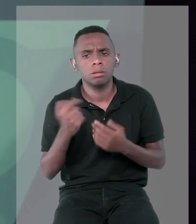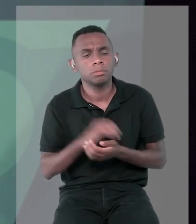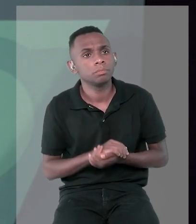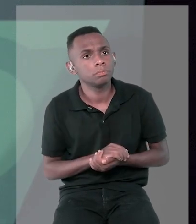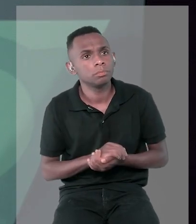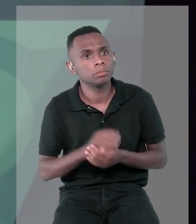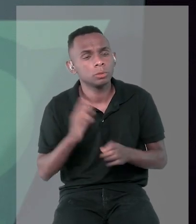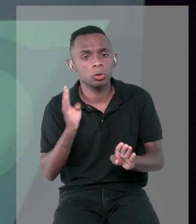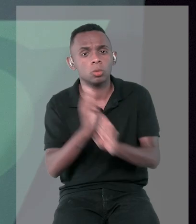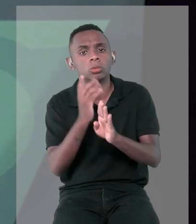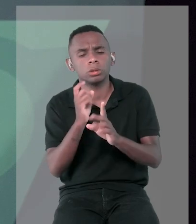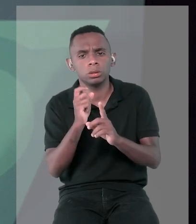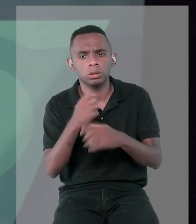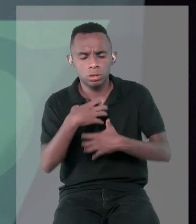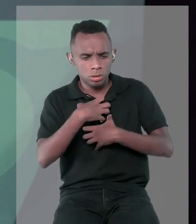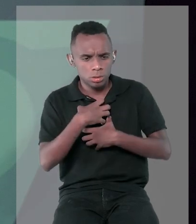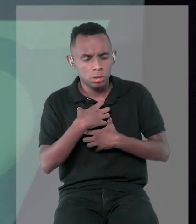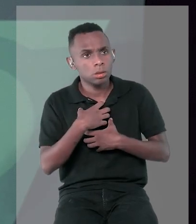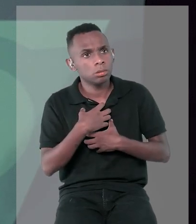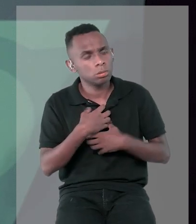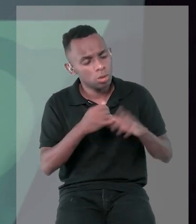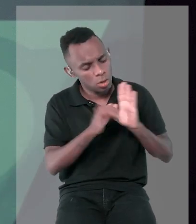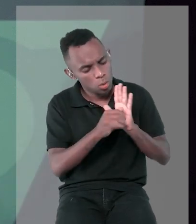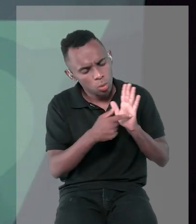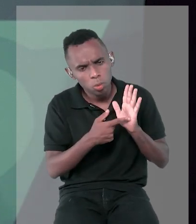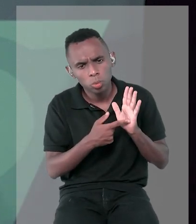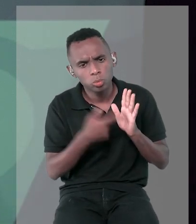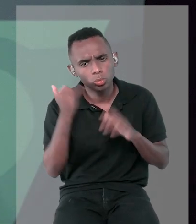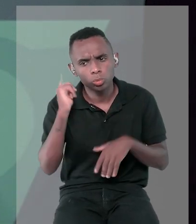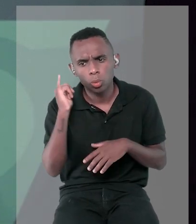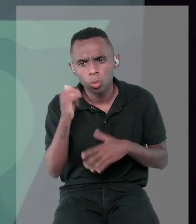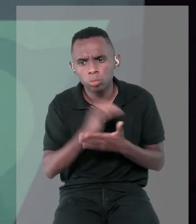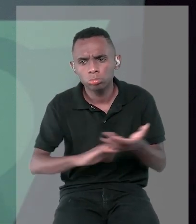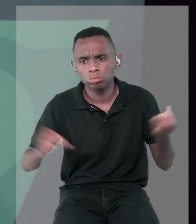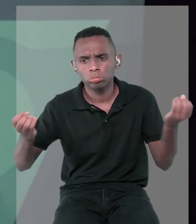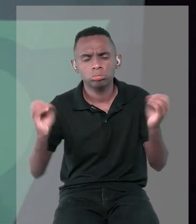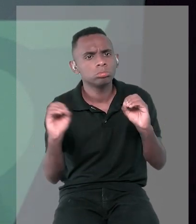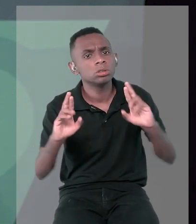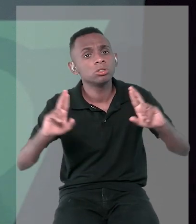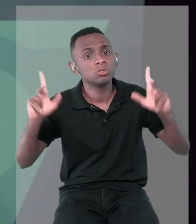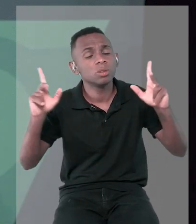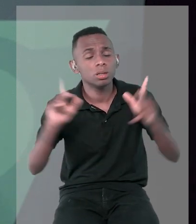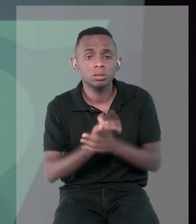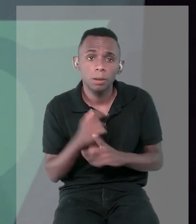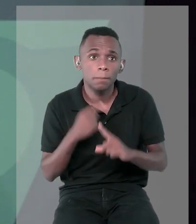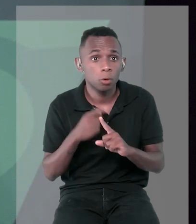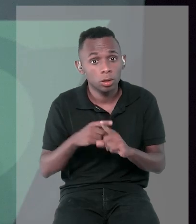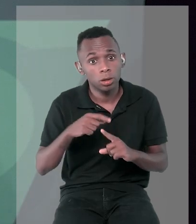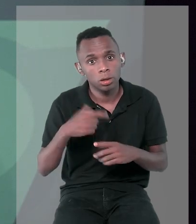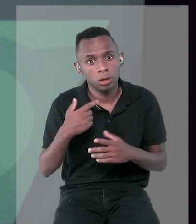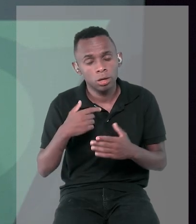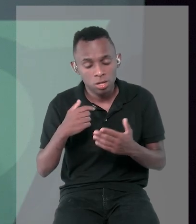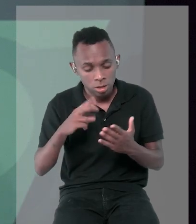me encontrei lendo contos que não tinham nada a ver com aquilo, completamente diferente. Porque o Machado você lê